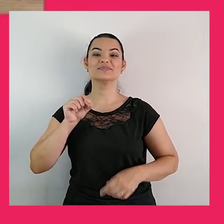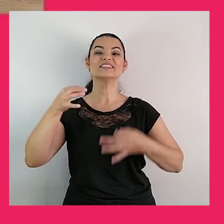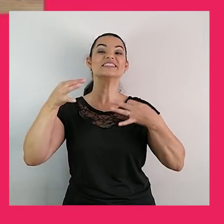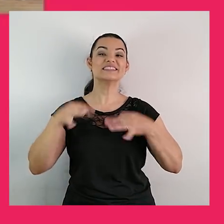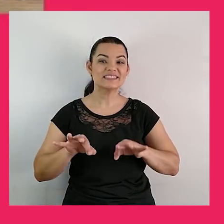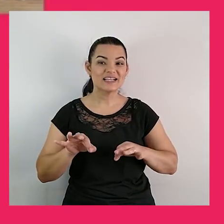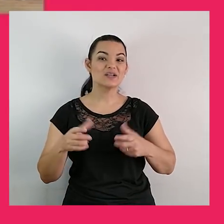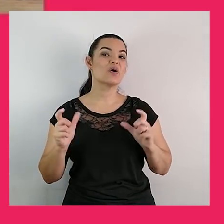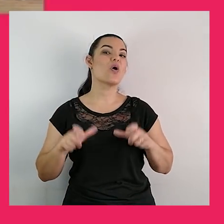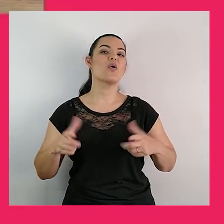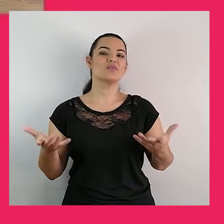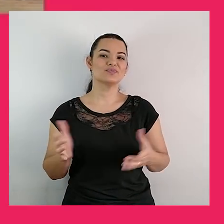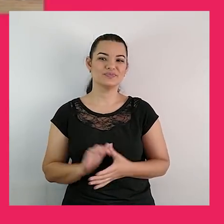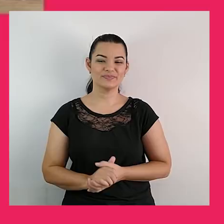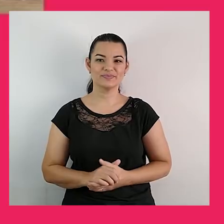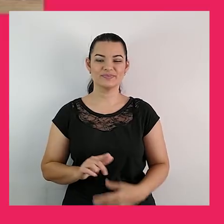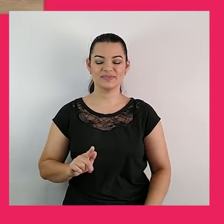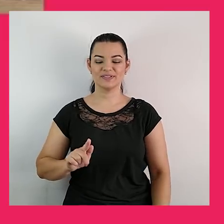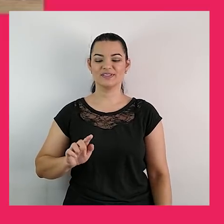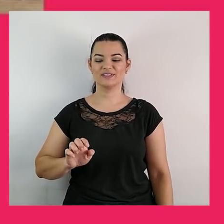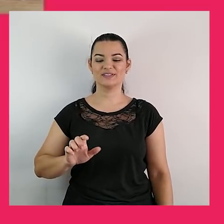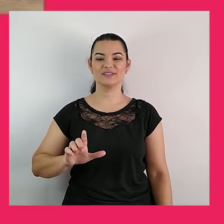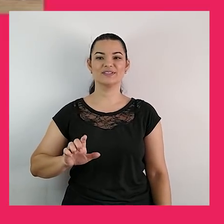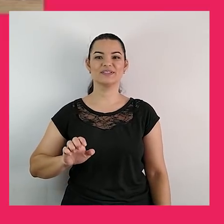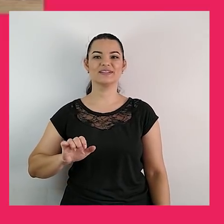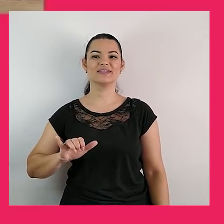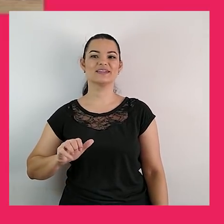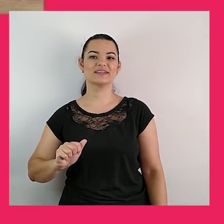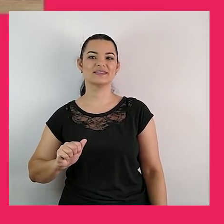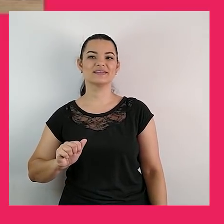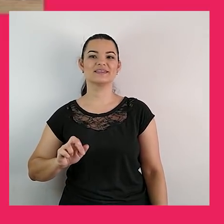onde está escrito geleia real.